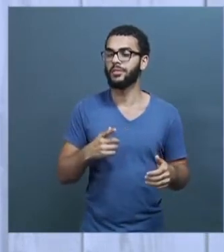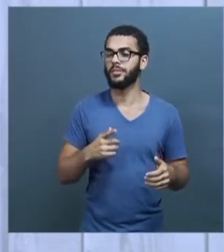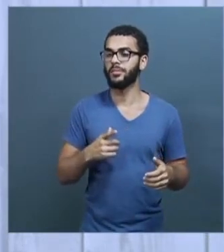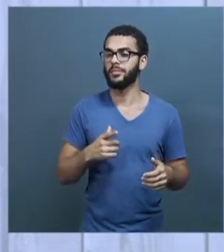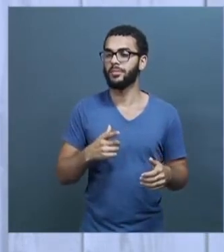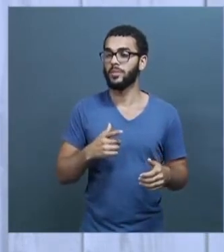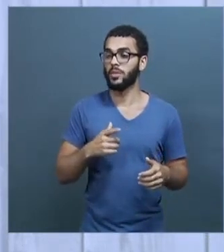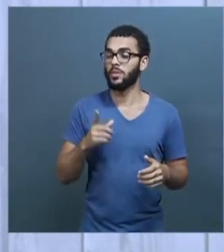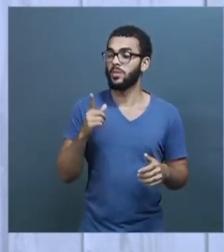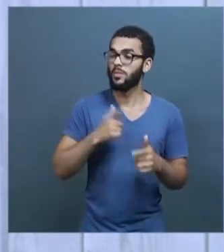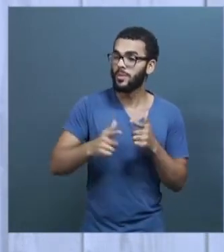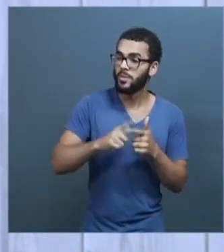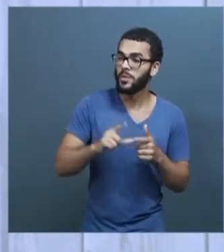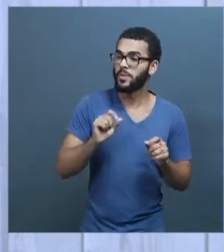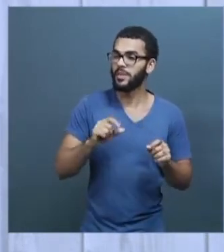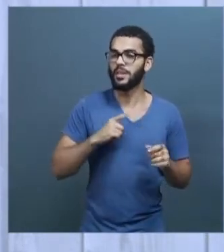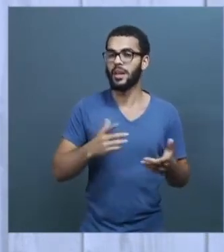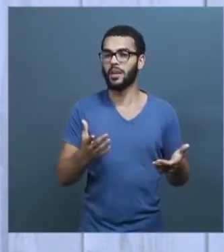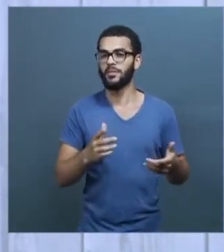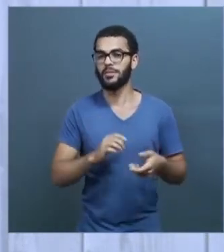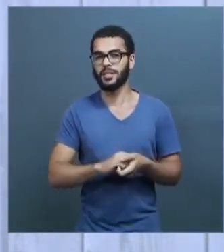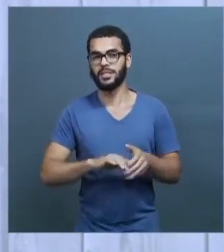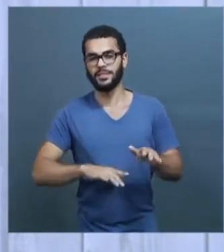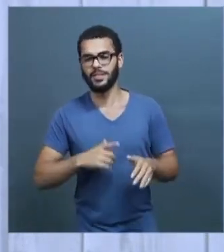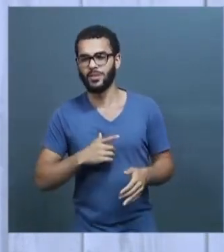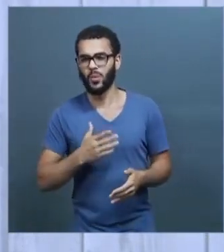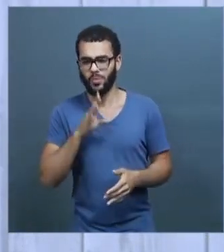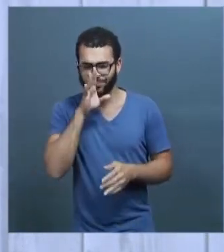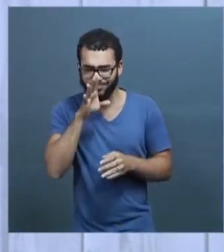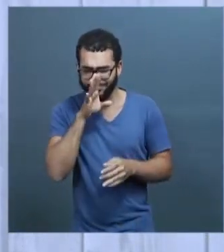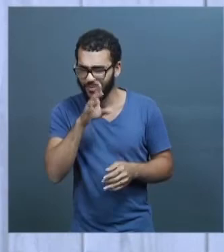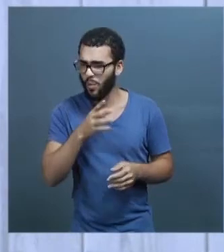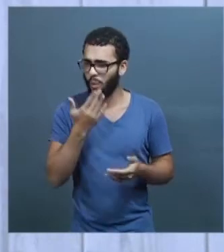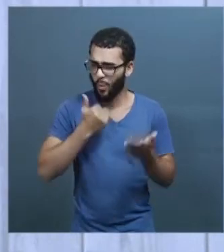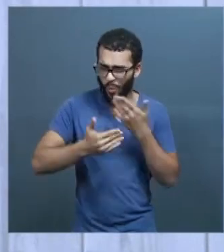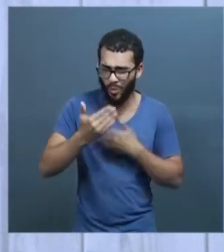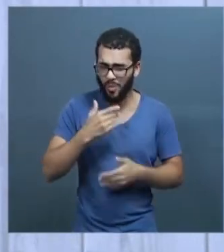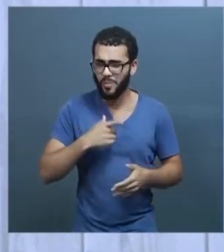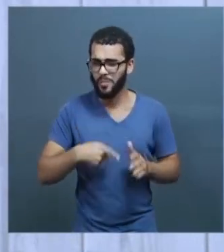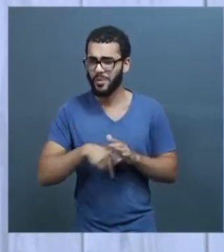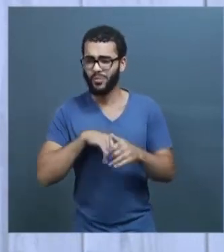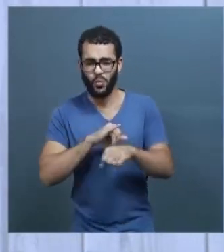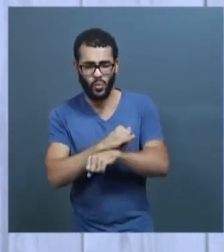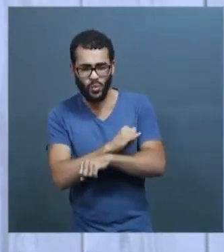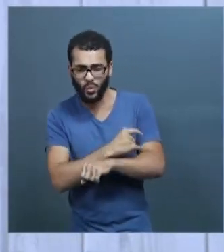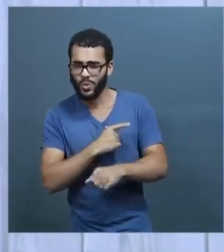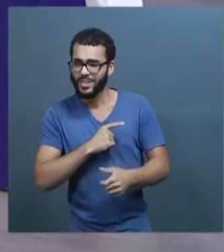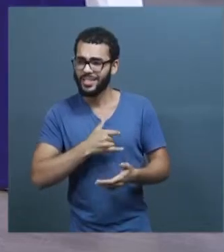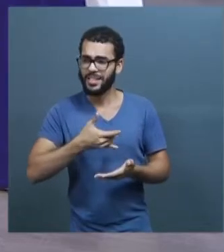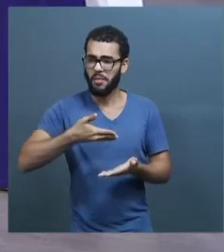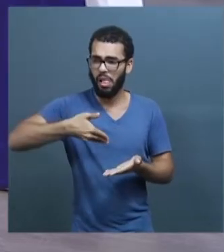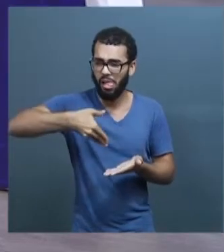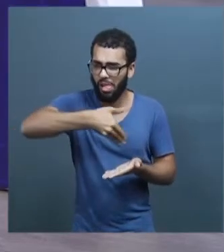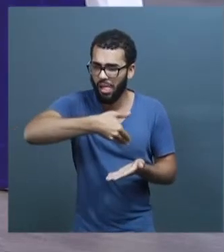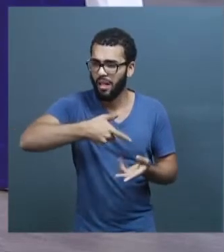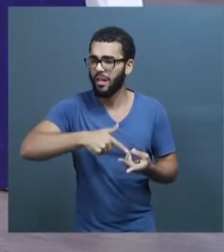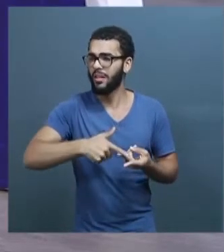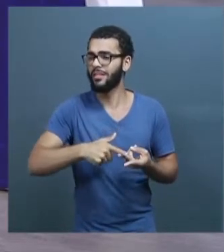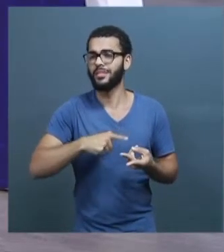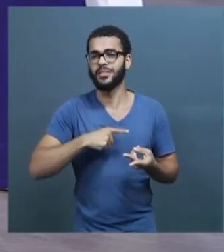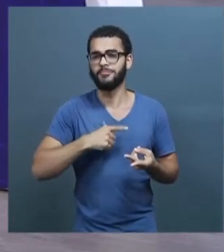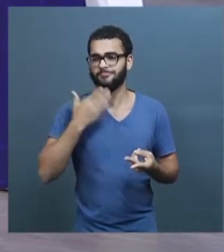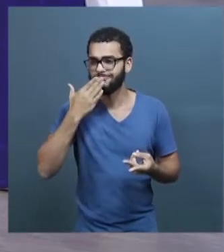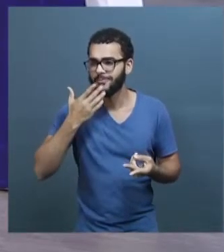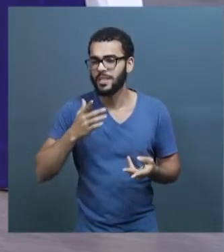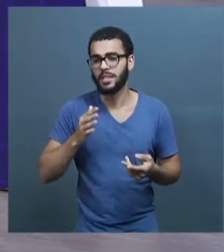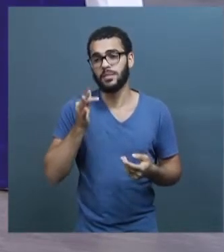diariamente, come-se comidas com alto teor de gordura, industrializado, que isso faz mal ao longo do tempo, né? Perfeito. E,